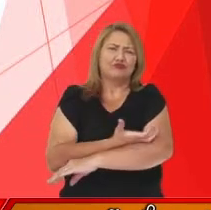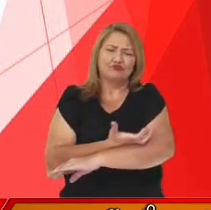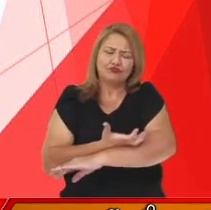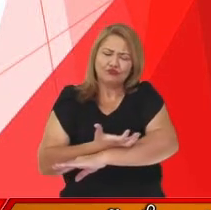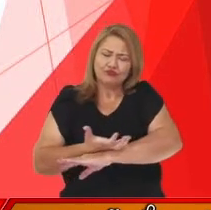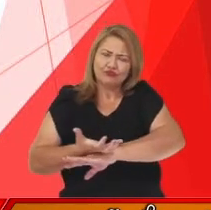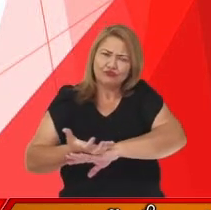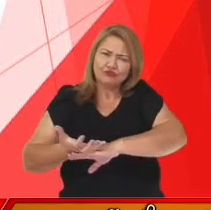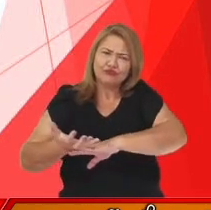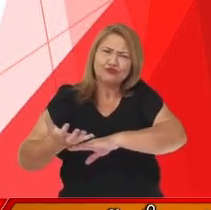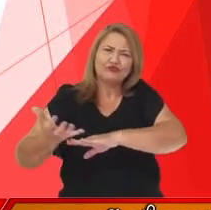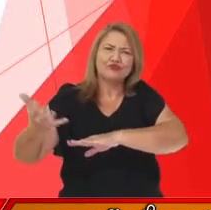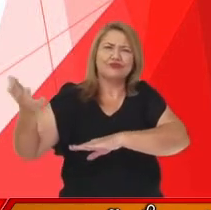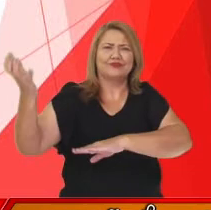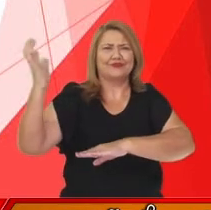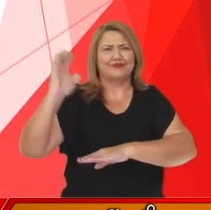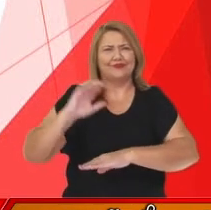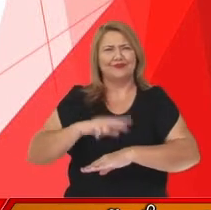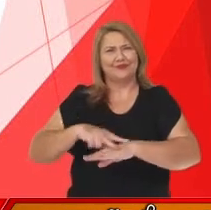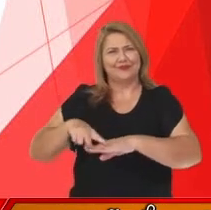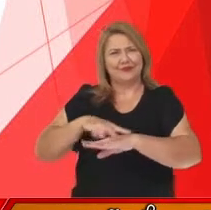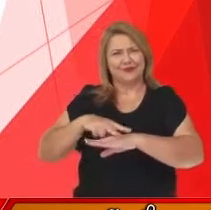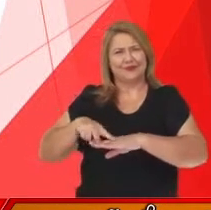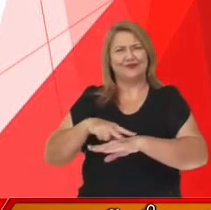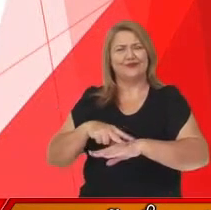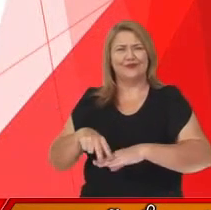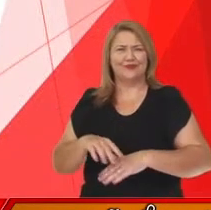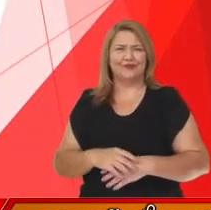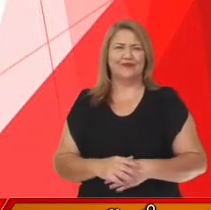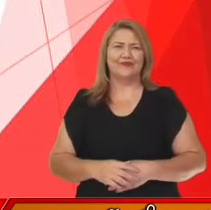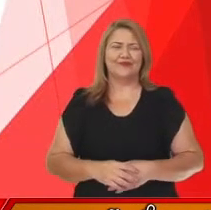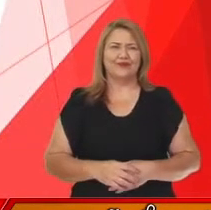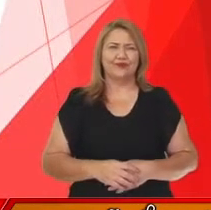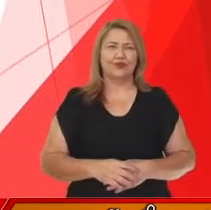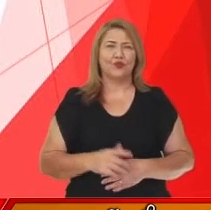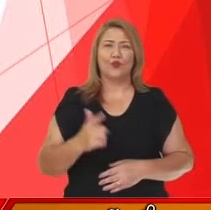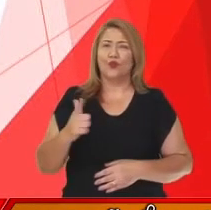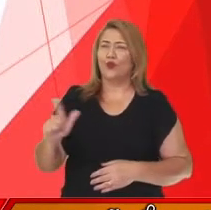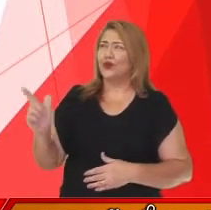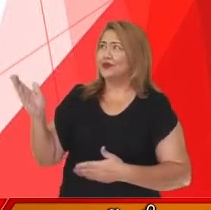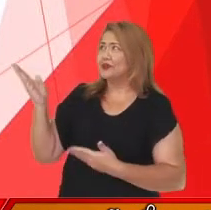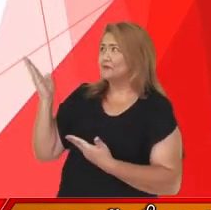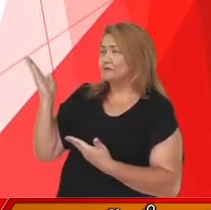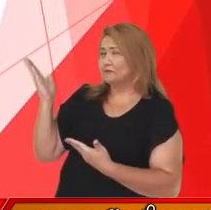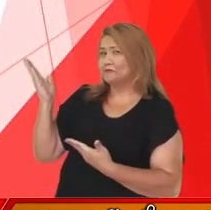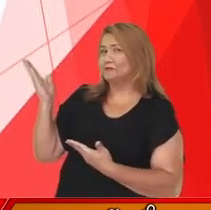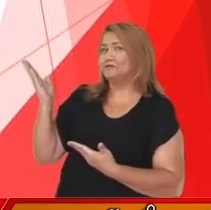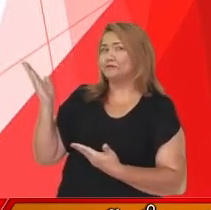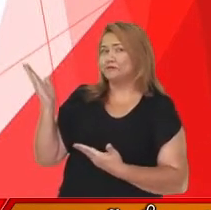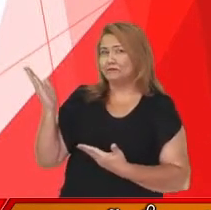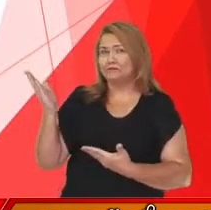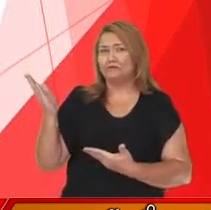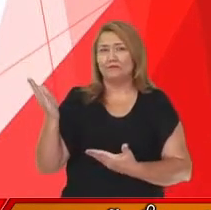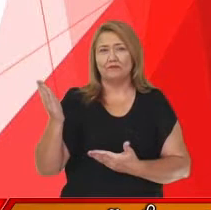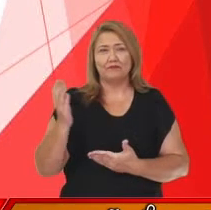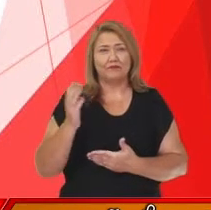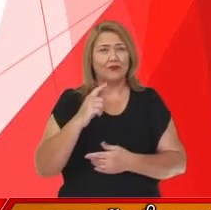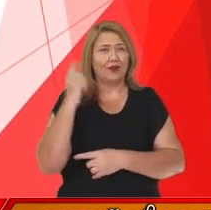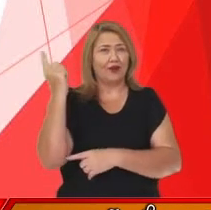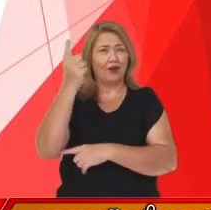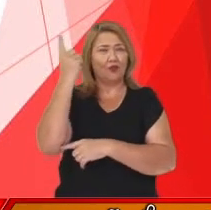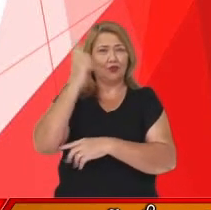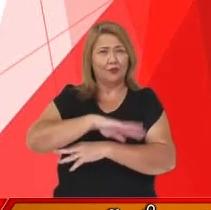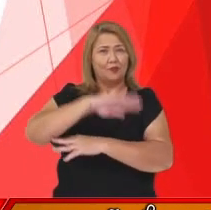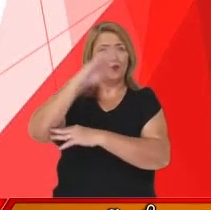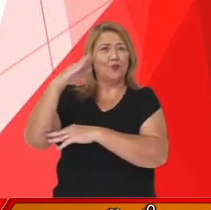e uma graminha entre as árvores próxima vegetação é a vegetação de alta montanha